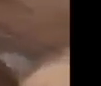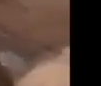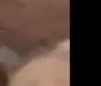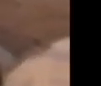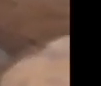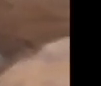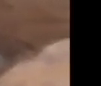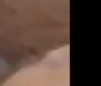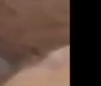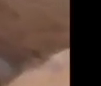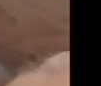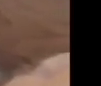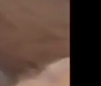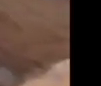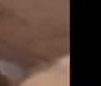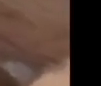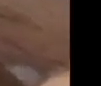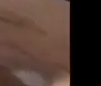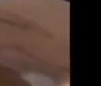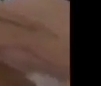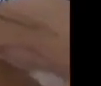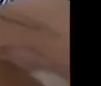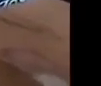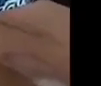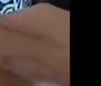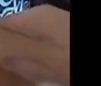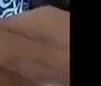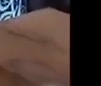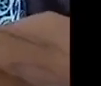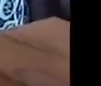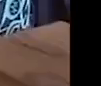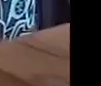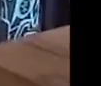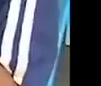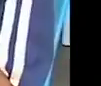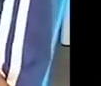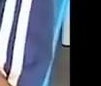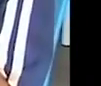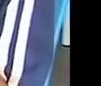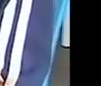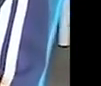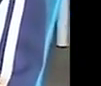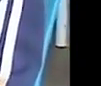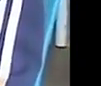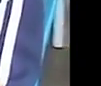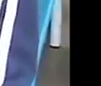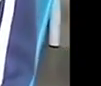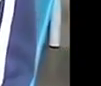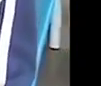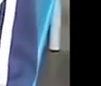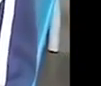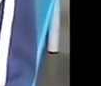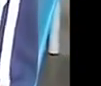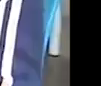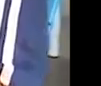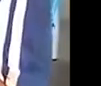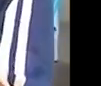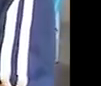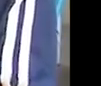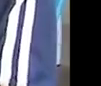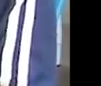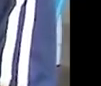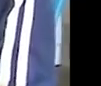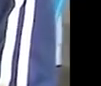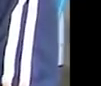deserto. E tem um rio. Tem, é claro. Eu brincando. Eu sou um artista. Porque ele